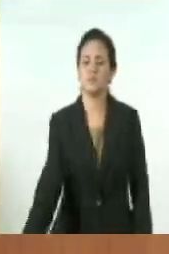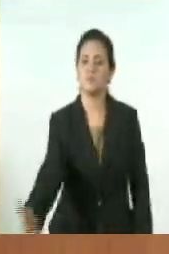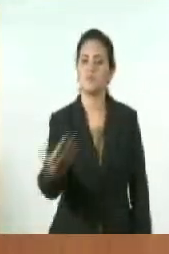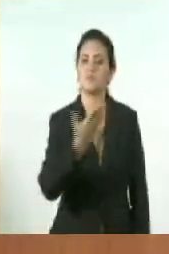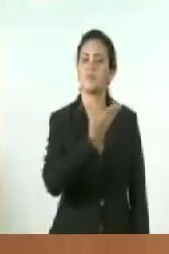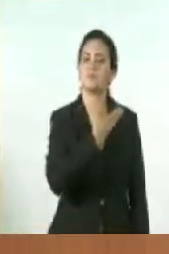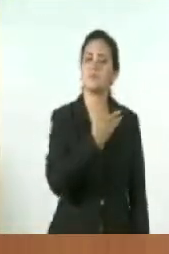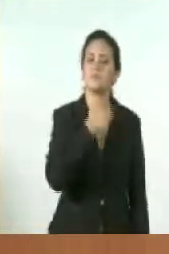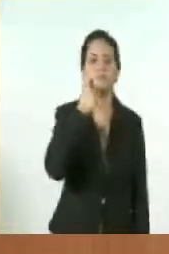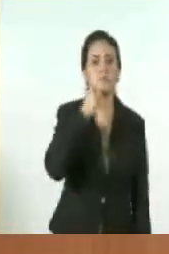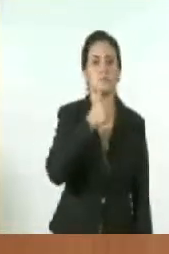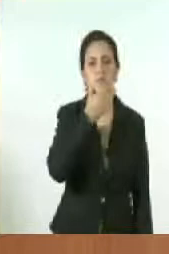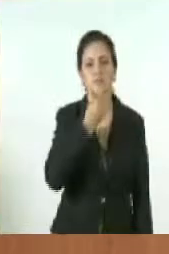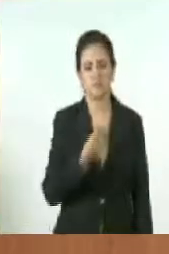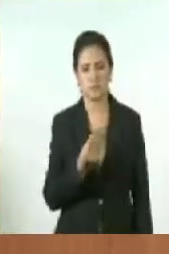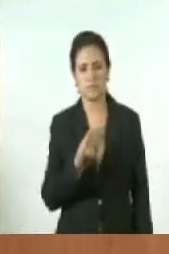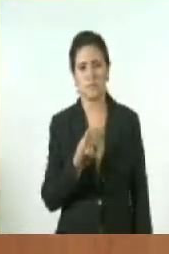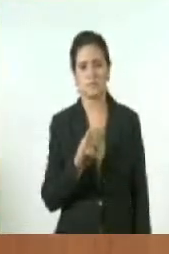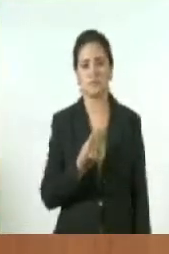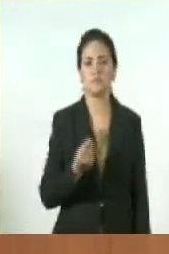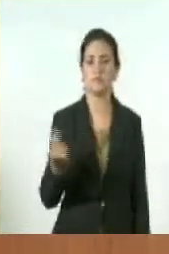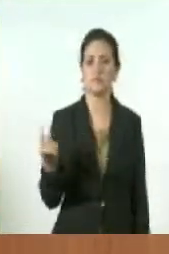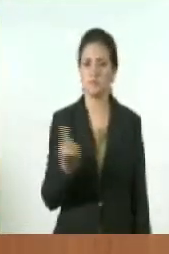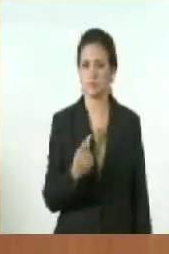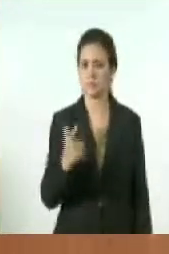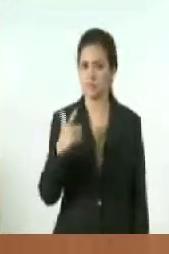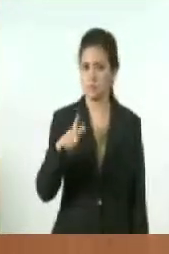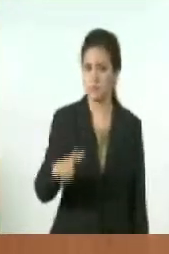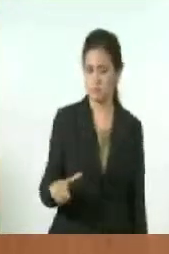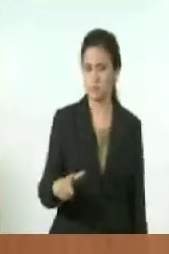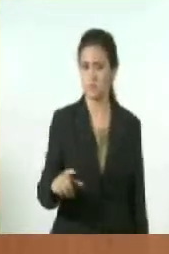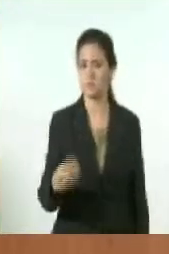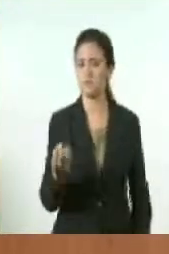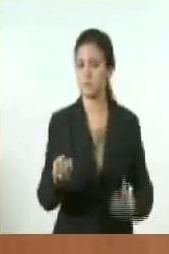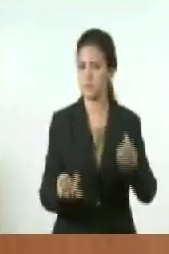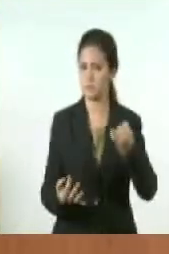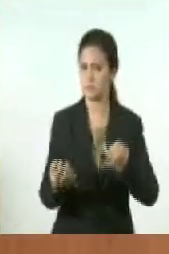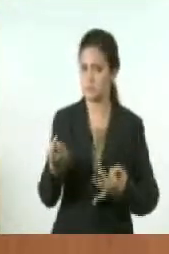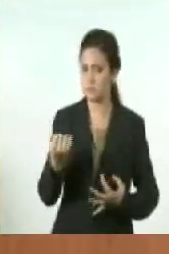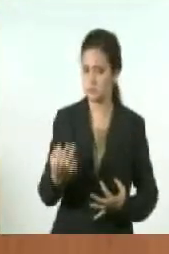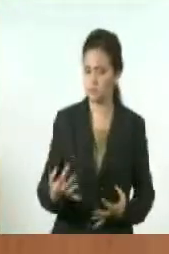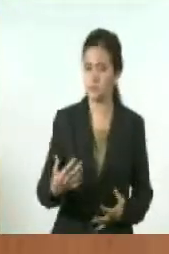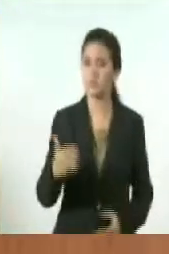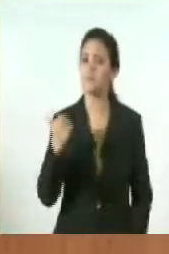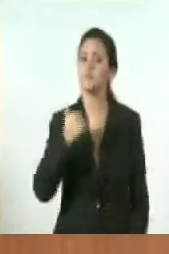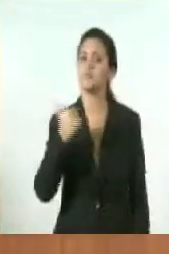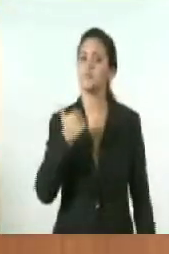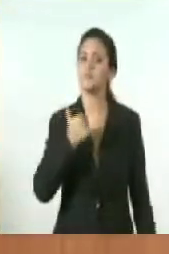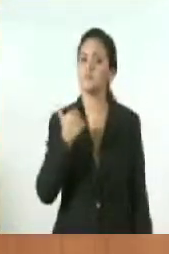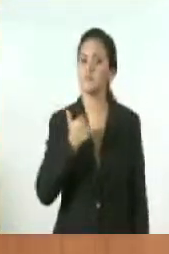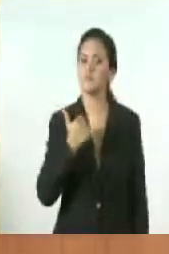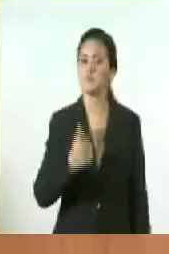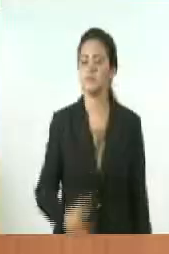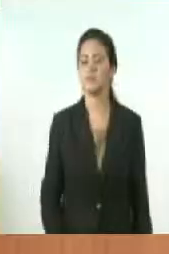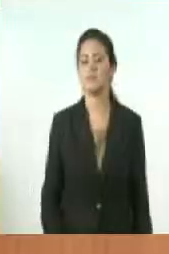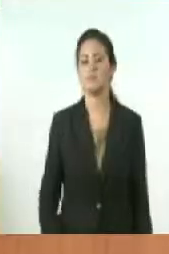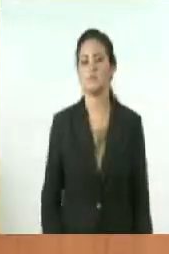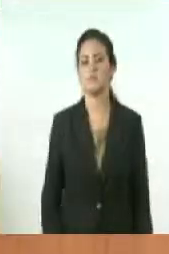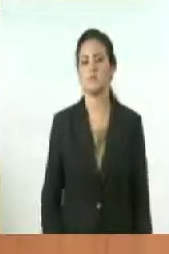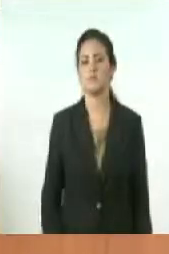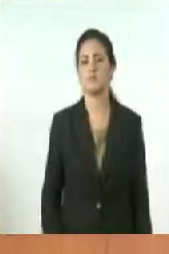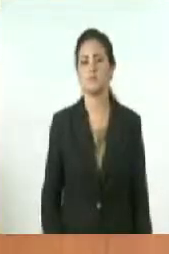Bom, subo novamente nessa tribuna para deixar as coisas bem claras, né? Em primeiro lugar, em nenhum